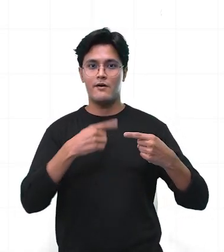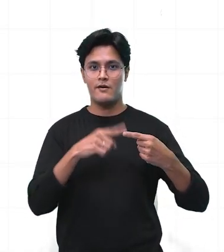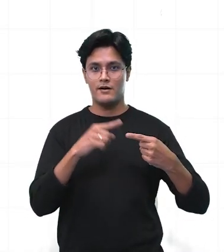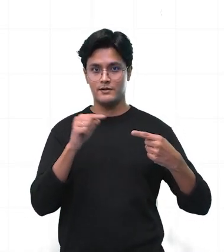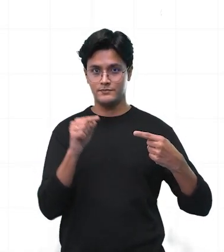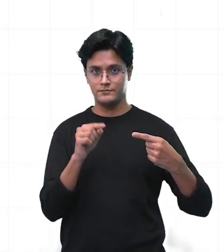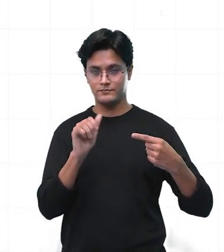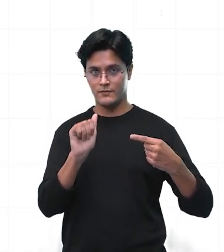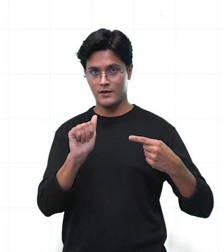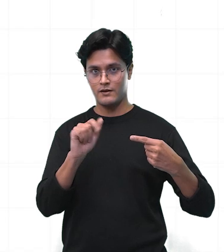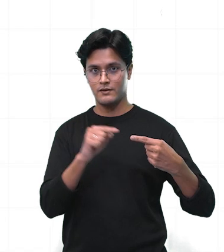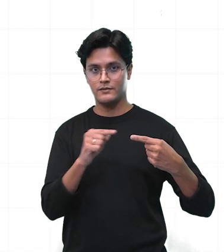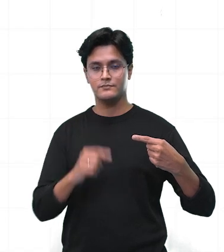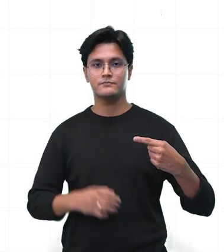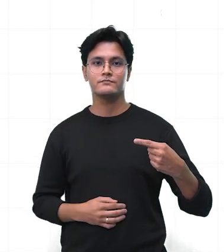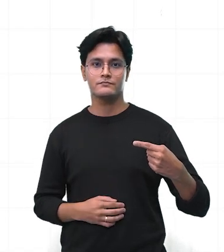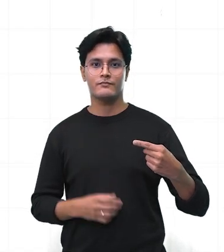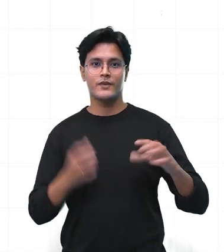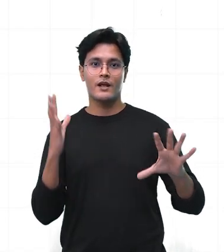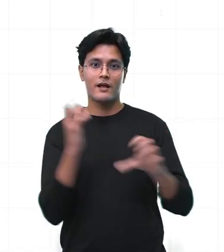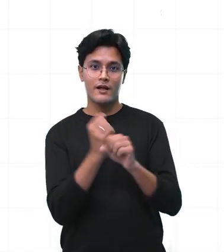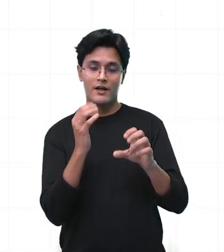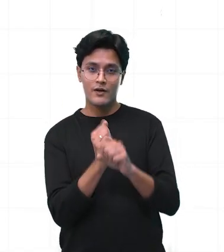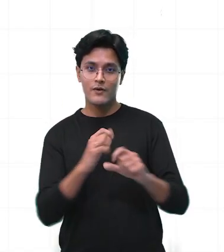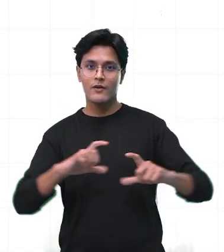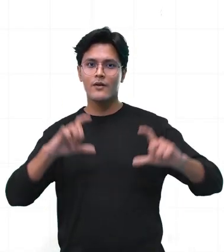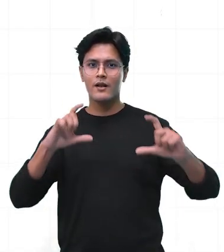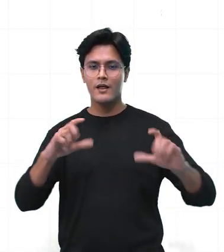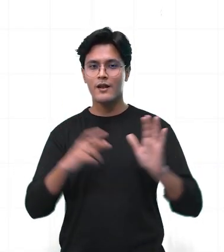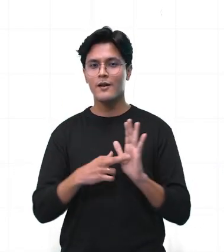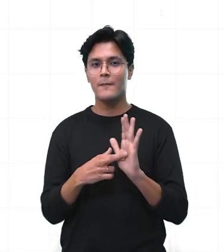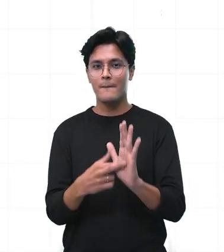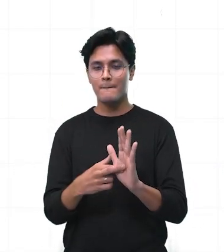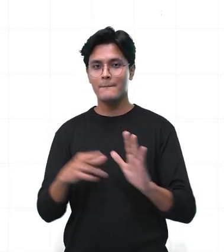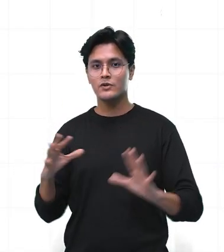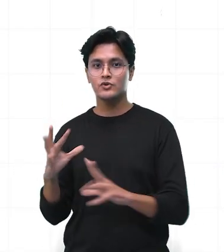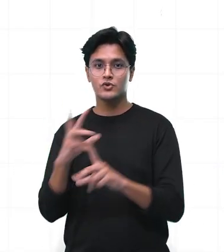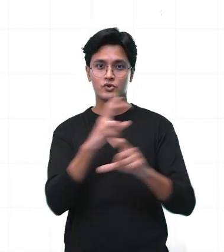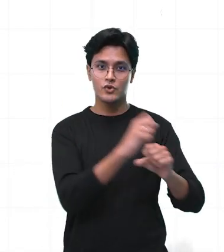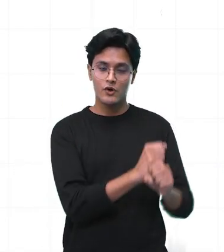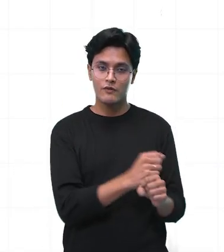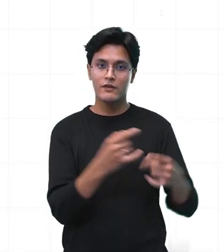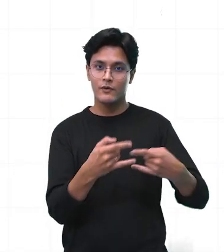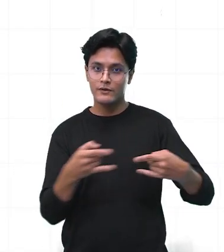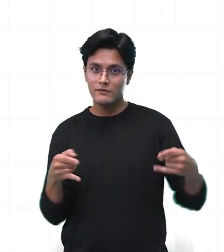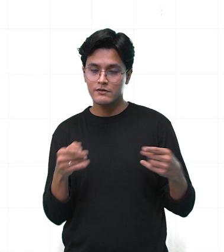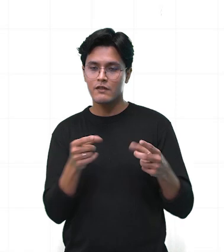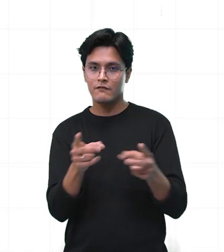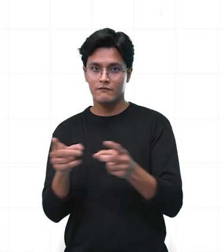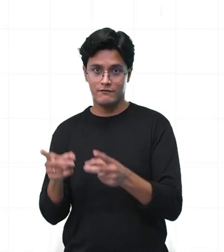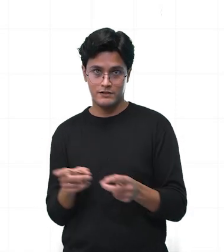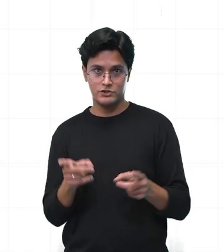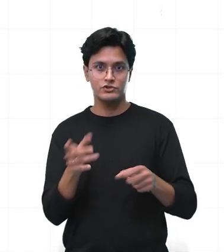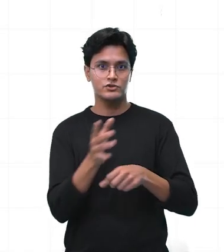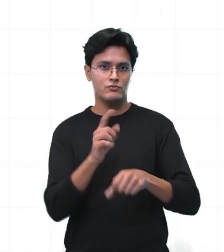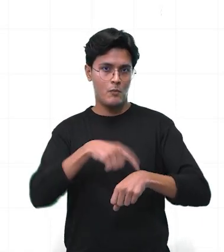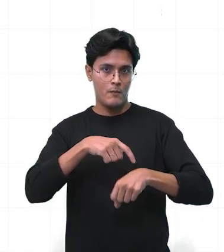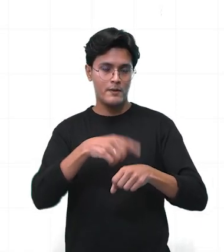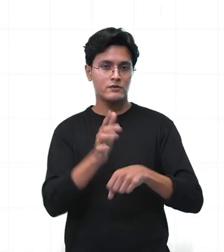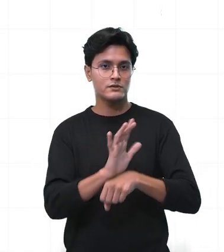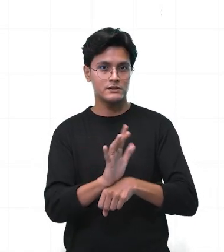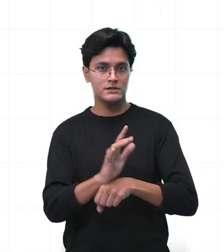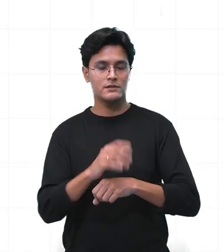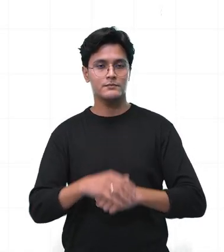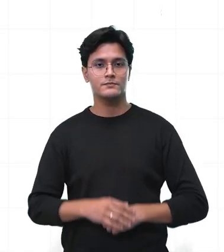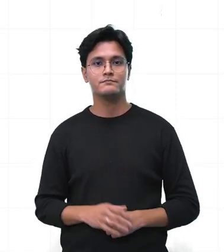que expressão algébrica representa o total de ingressos vendidos na sessão? Então, o total